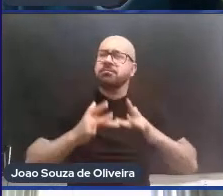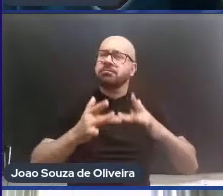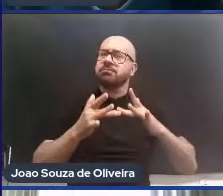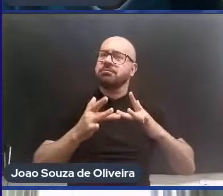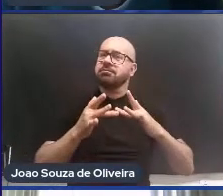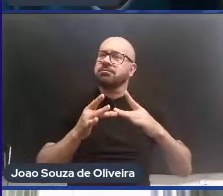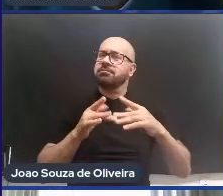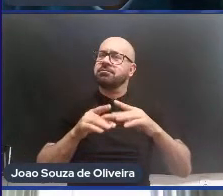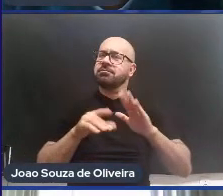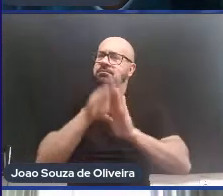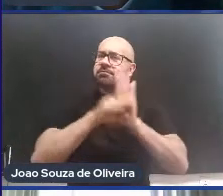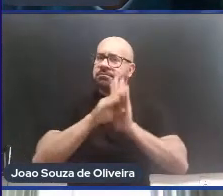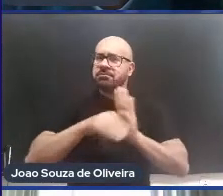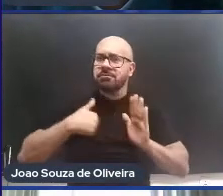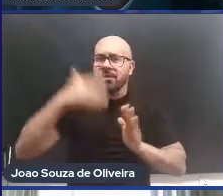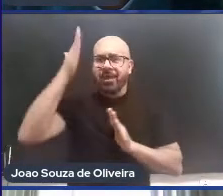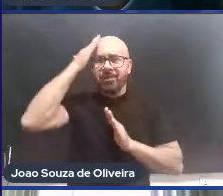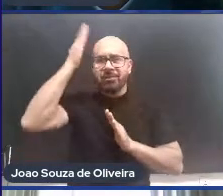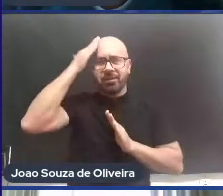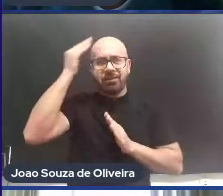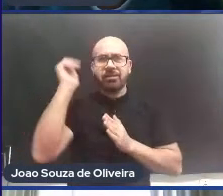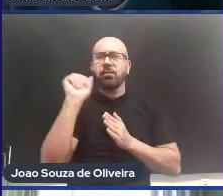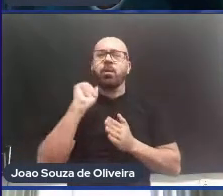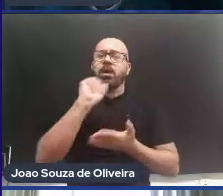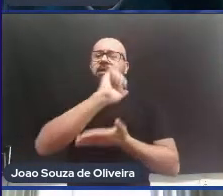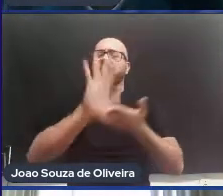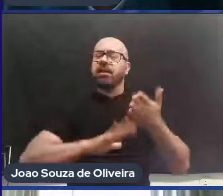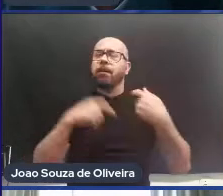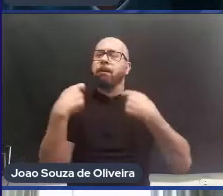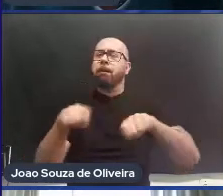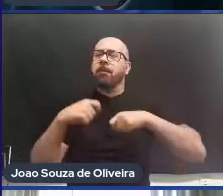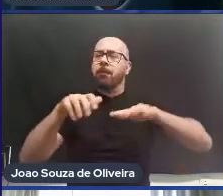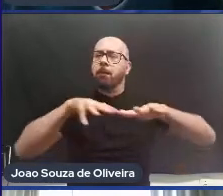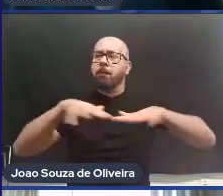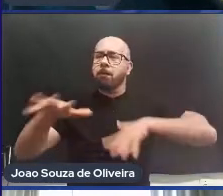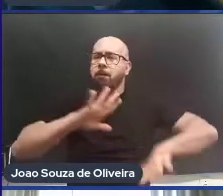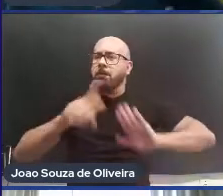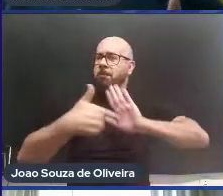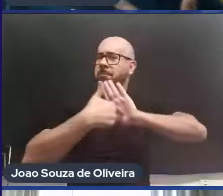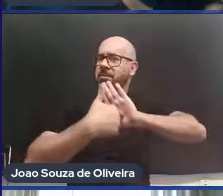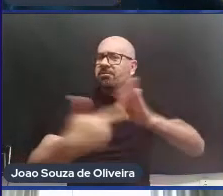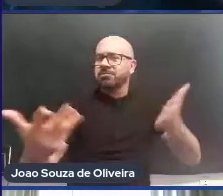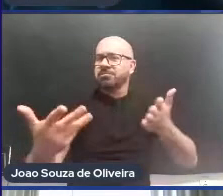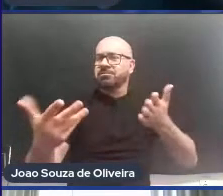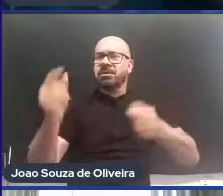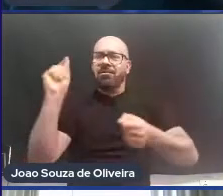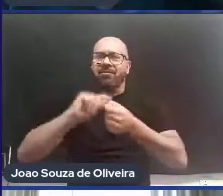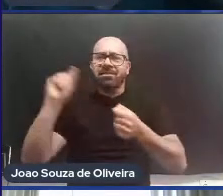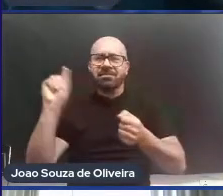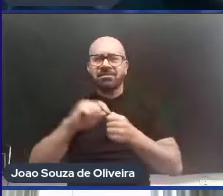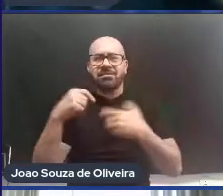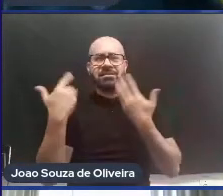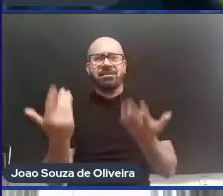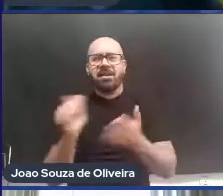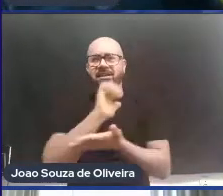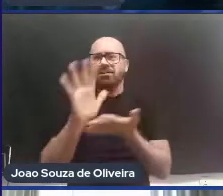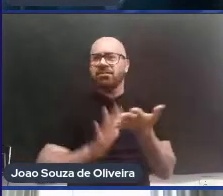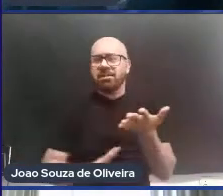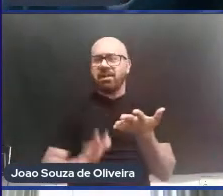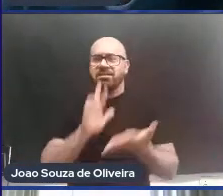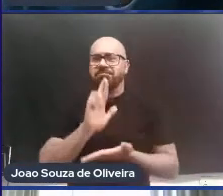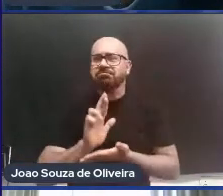a gente entende que Essas atividades precisam mobilizar né o fazer as atividades